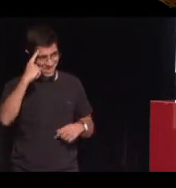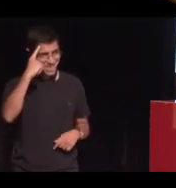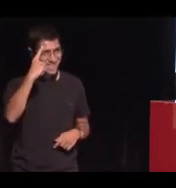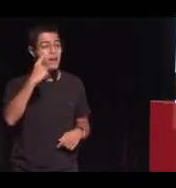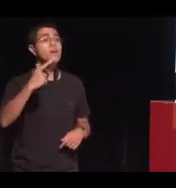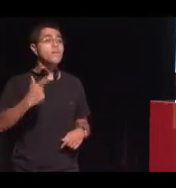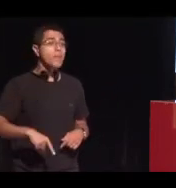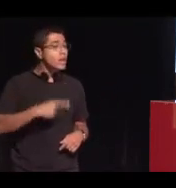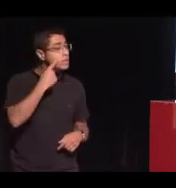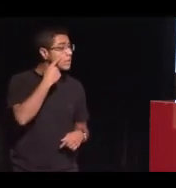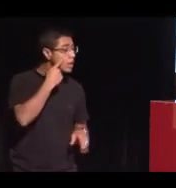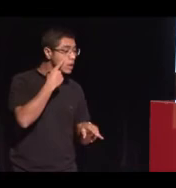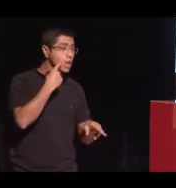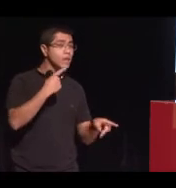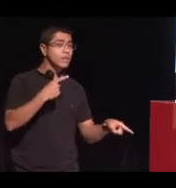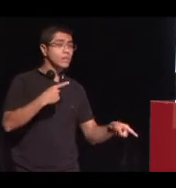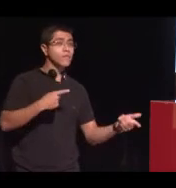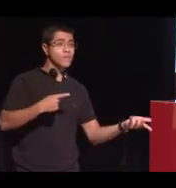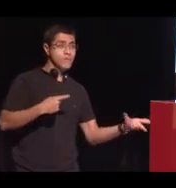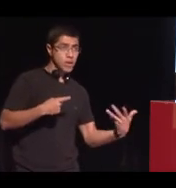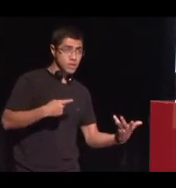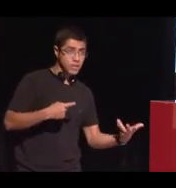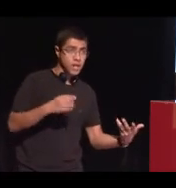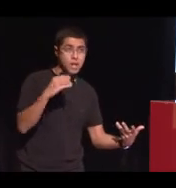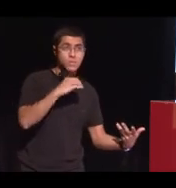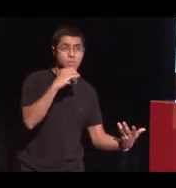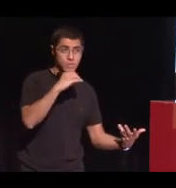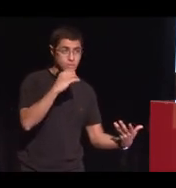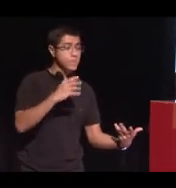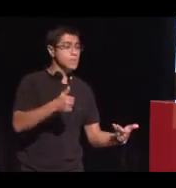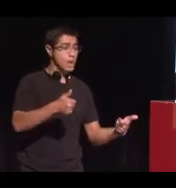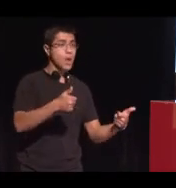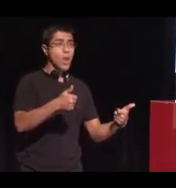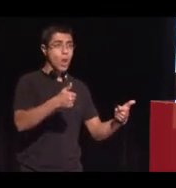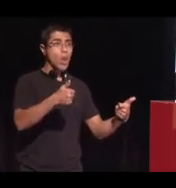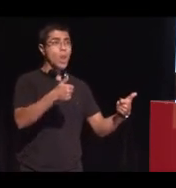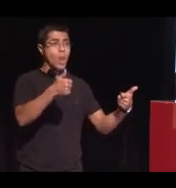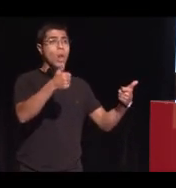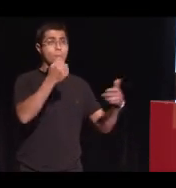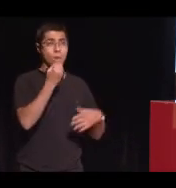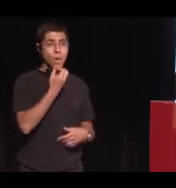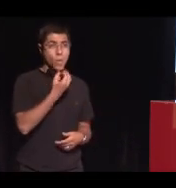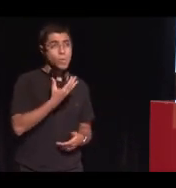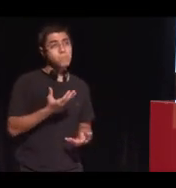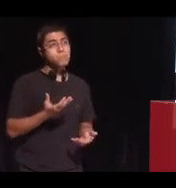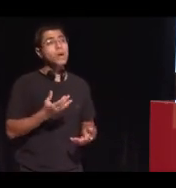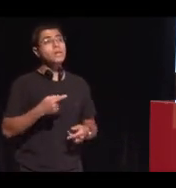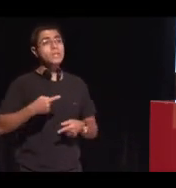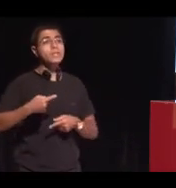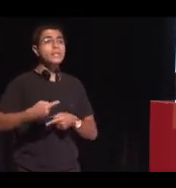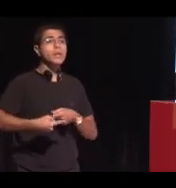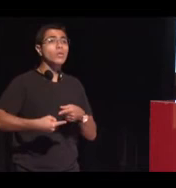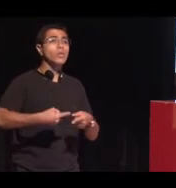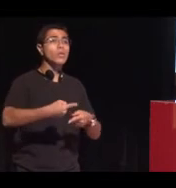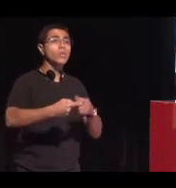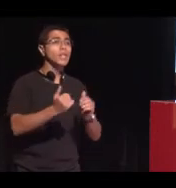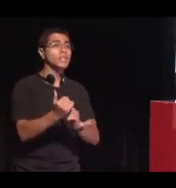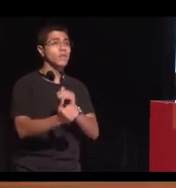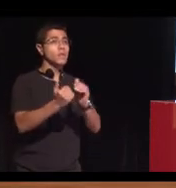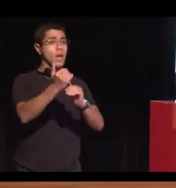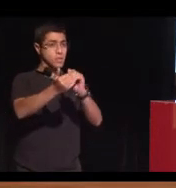antes. A gente viu se a velocidade do time melhorou realmente, o ciclo de desenvolvimento, né? O cycle time, se ele realmente